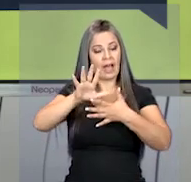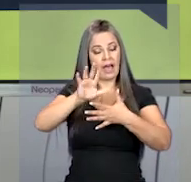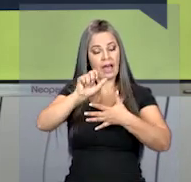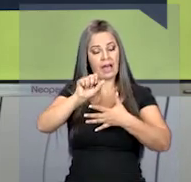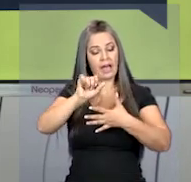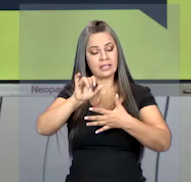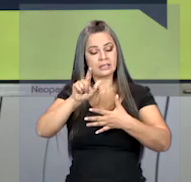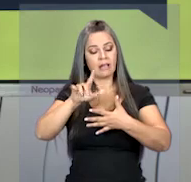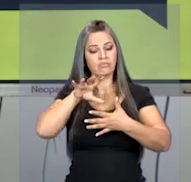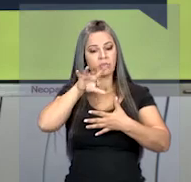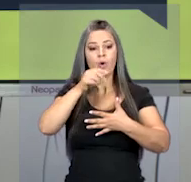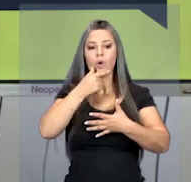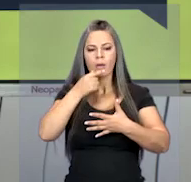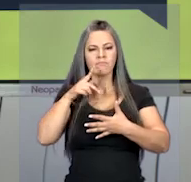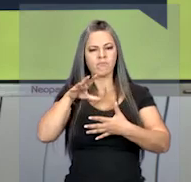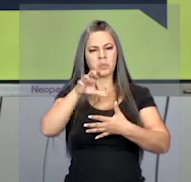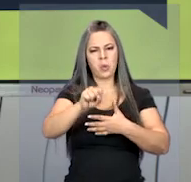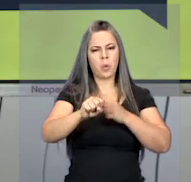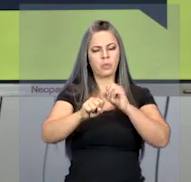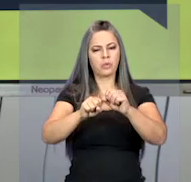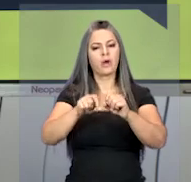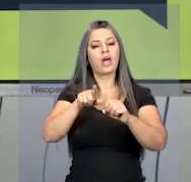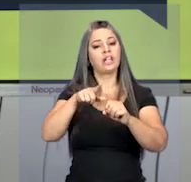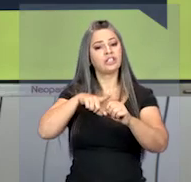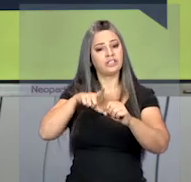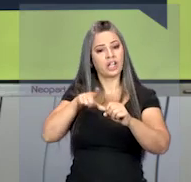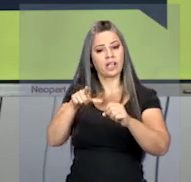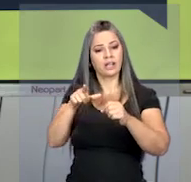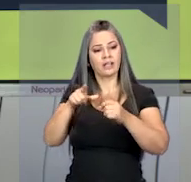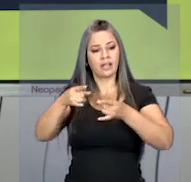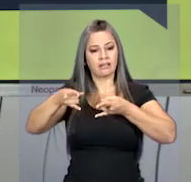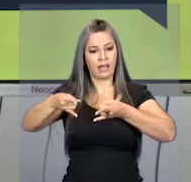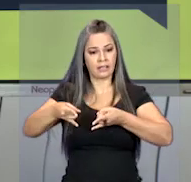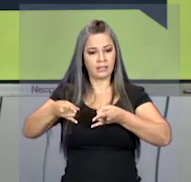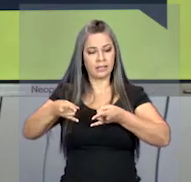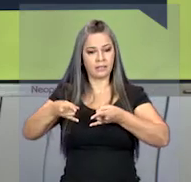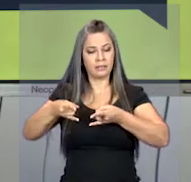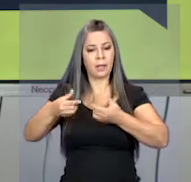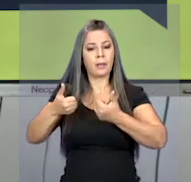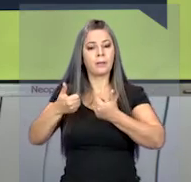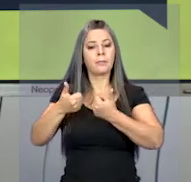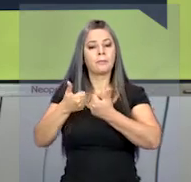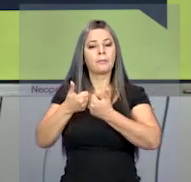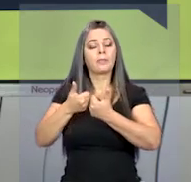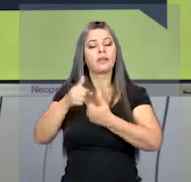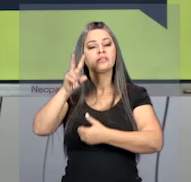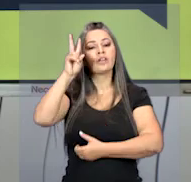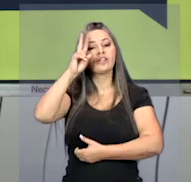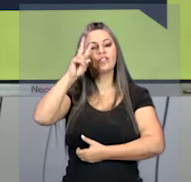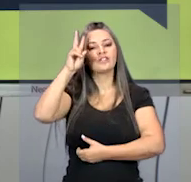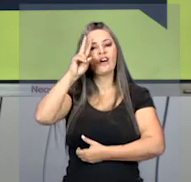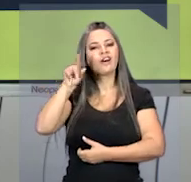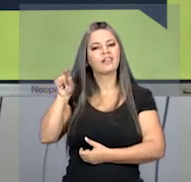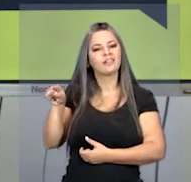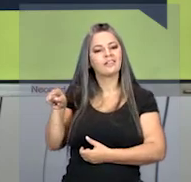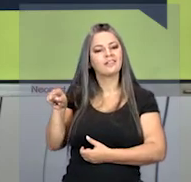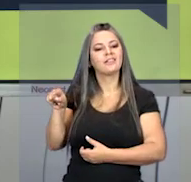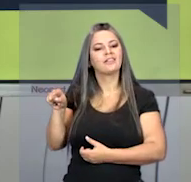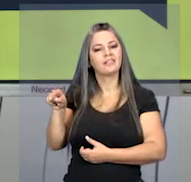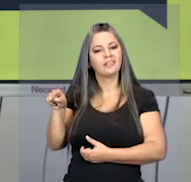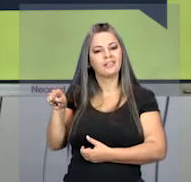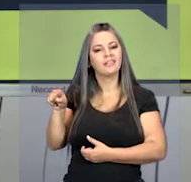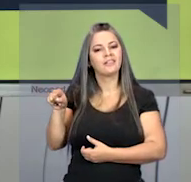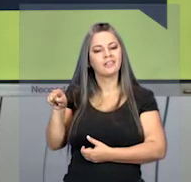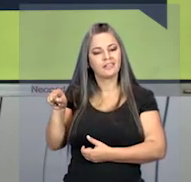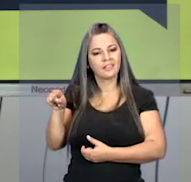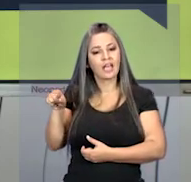né? Ele tinha ao lado da sua cabeceira as histórias para ser contadas, narradas, e ele ouvia com seus